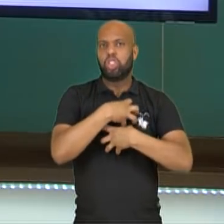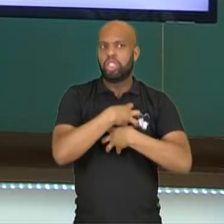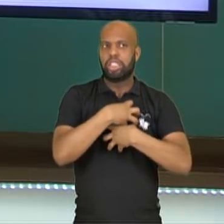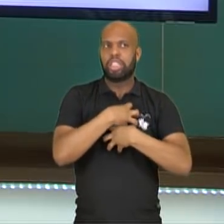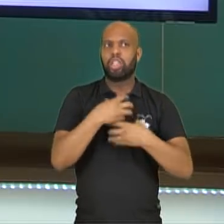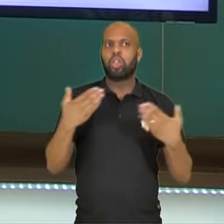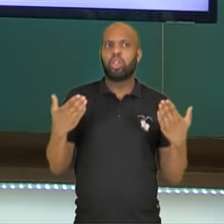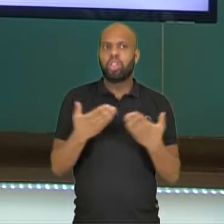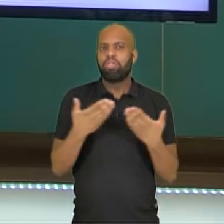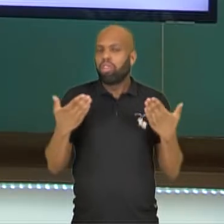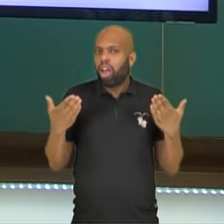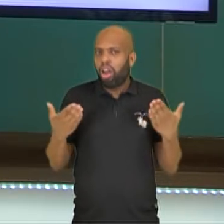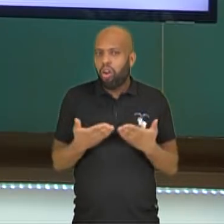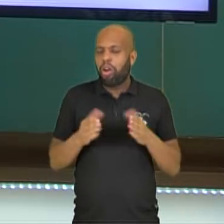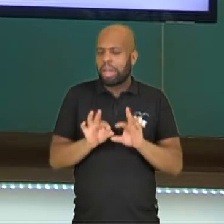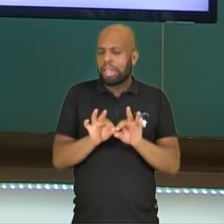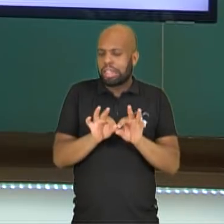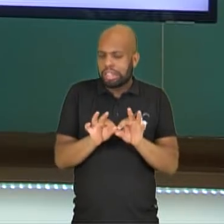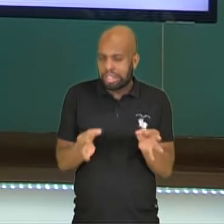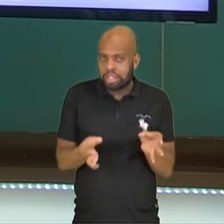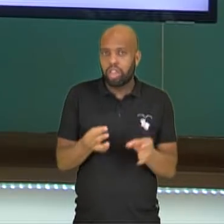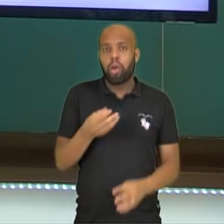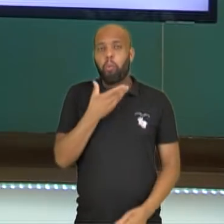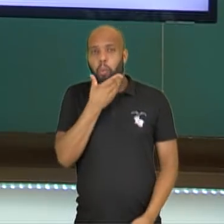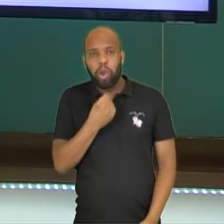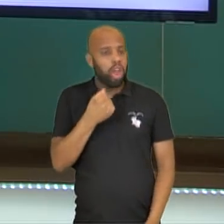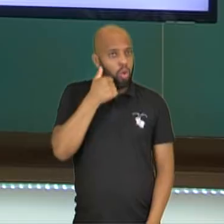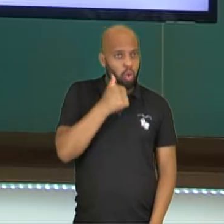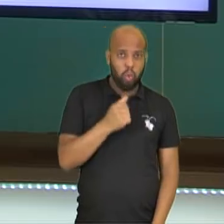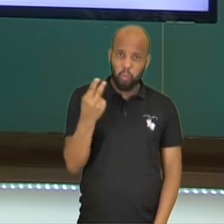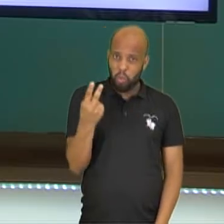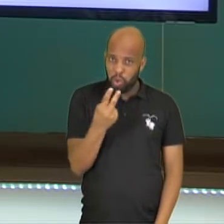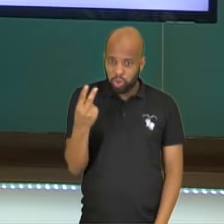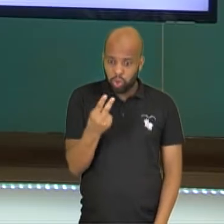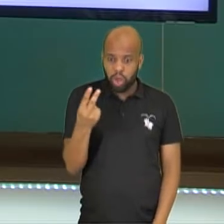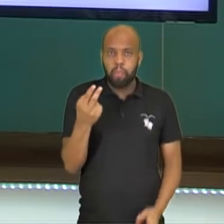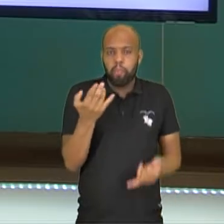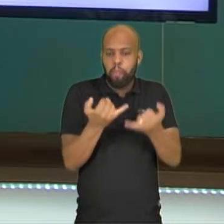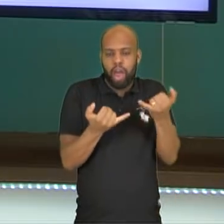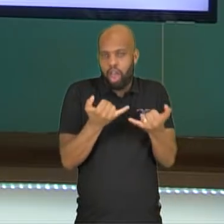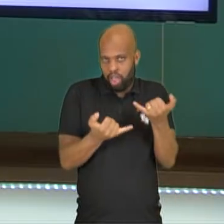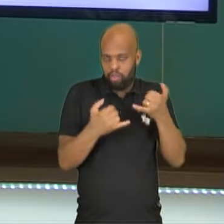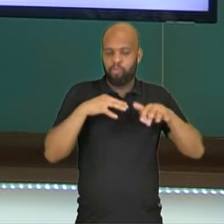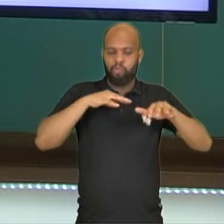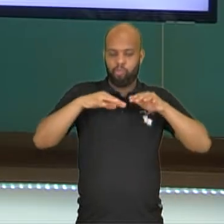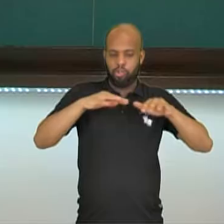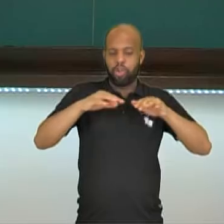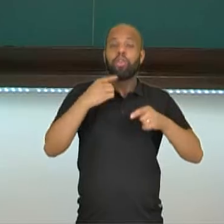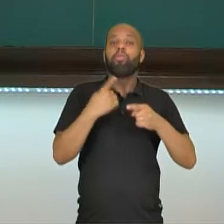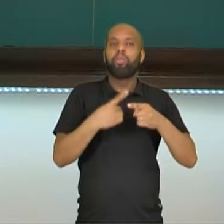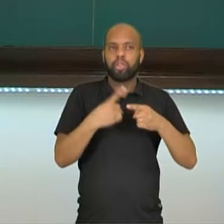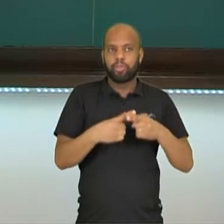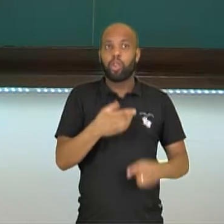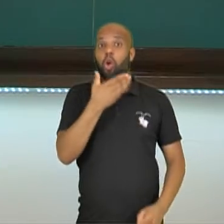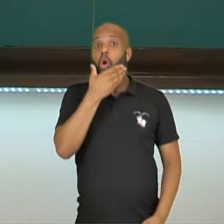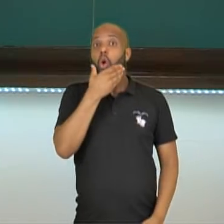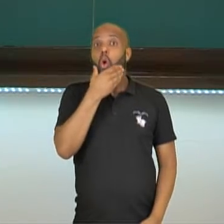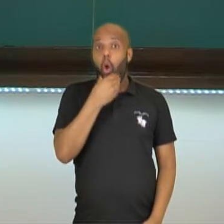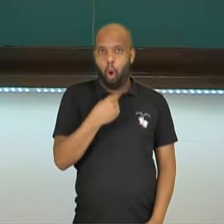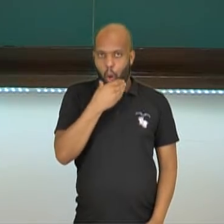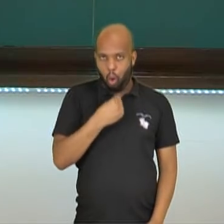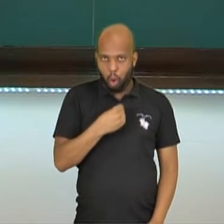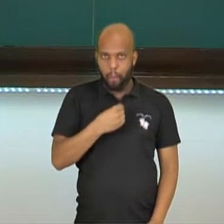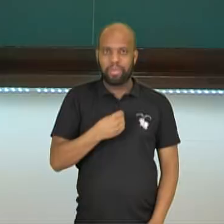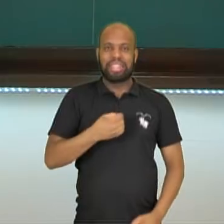bem cru mesmo, a gente vai entender que tanto o homem como a mulher vão estar em movimento. Por quê? Porque para o homem, a mulher está em